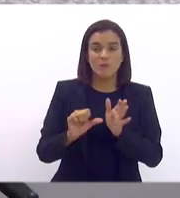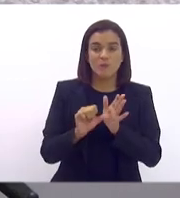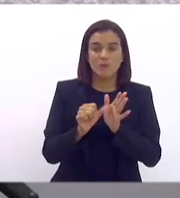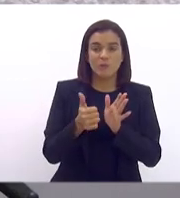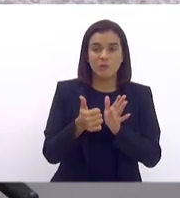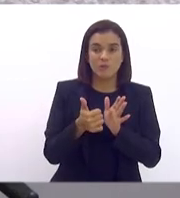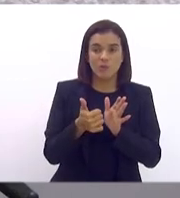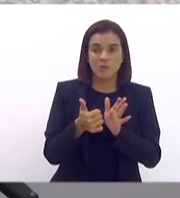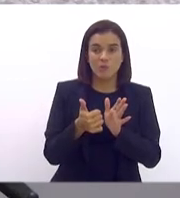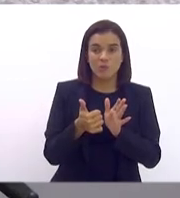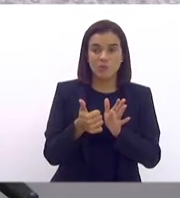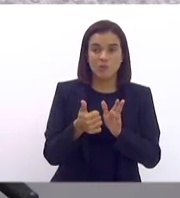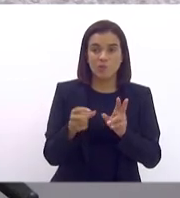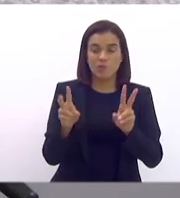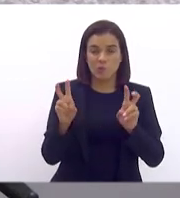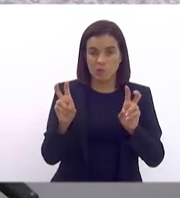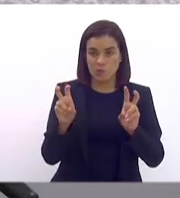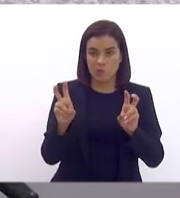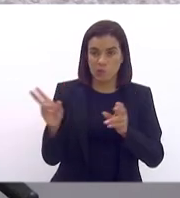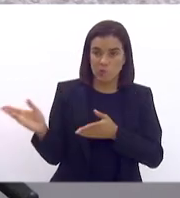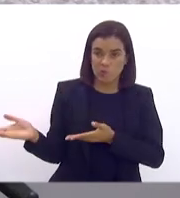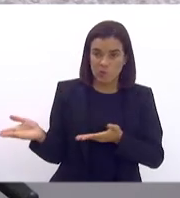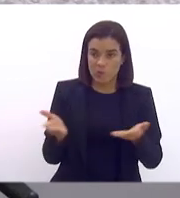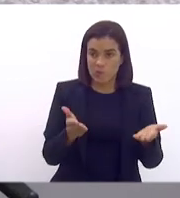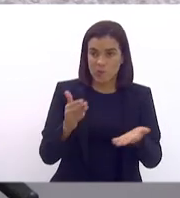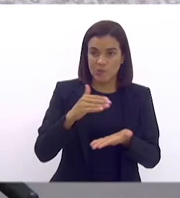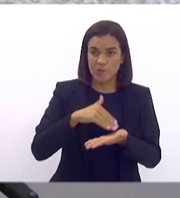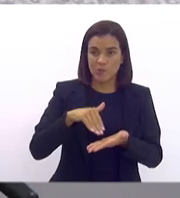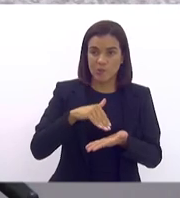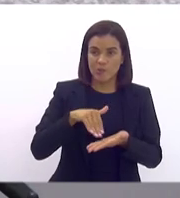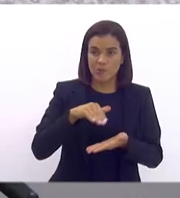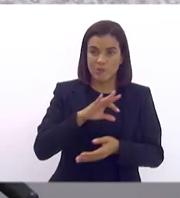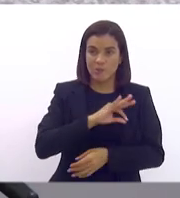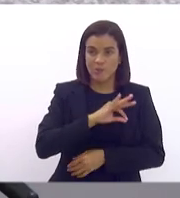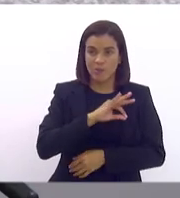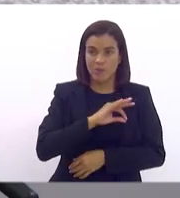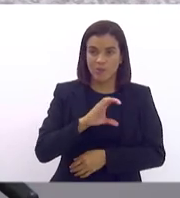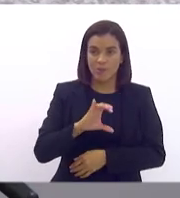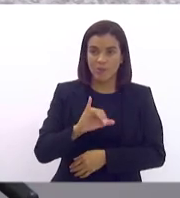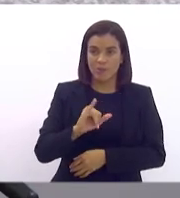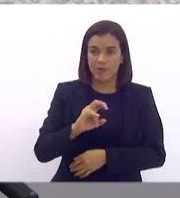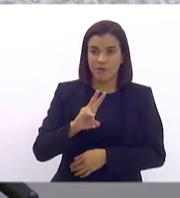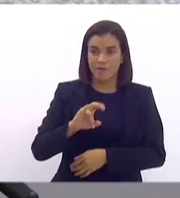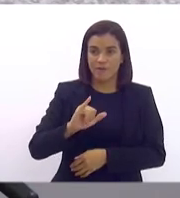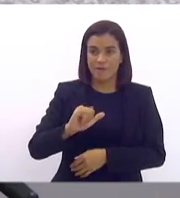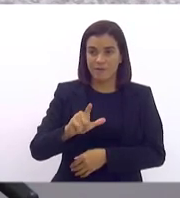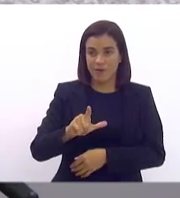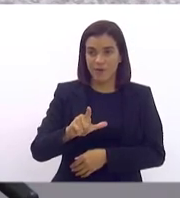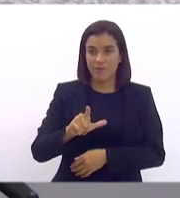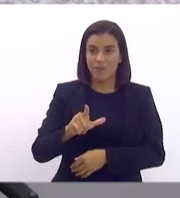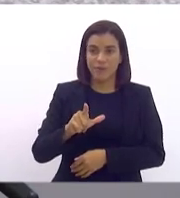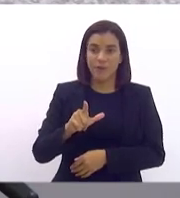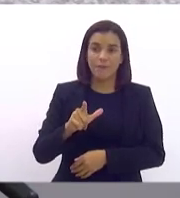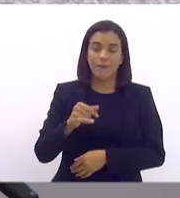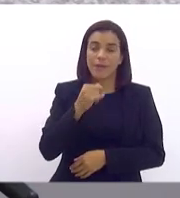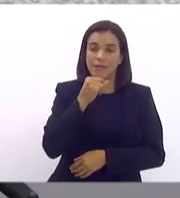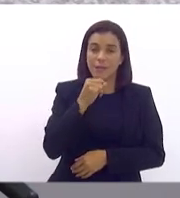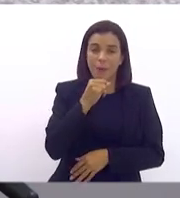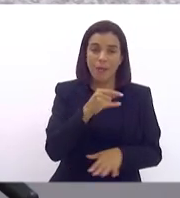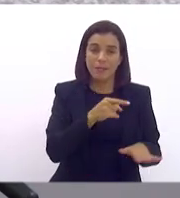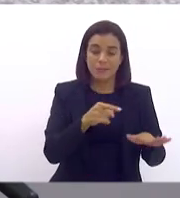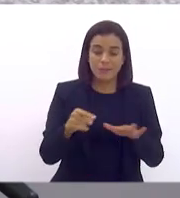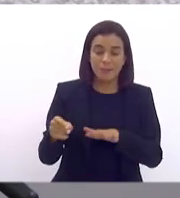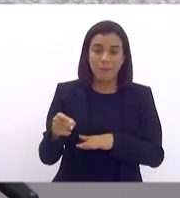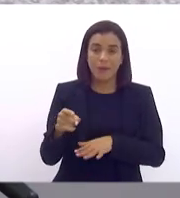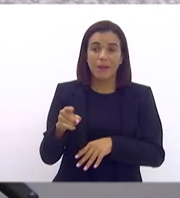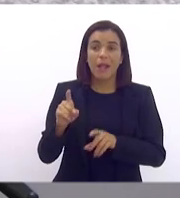Primeiramente, quanto à convocação do secretário da Polícia Civil. Deixo bem claro que o secretário, chegando aqui, um exemplo, semana que vem, ele acabou